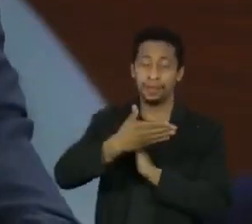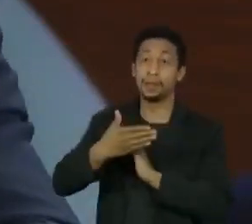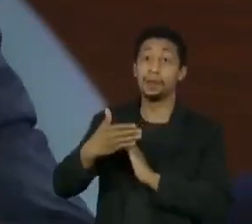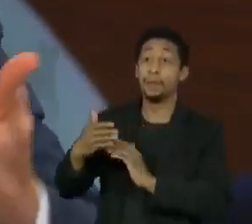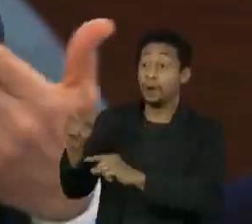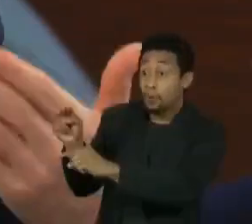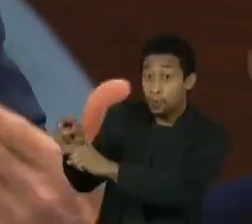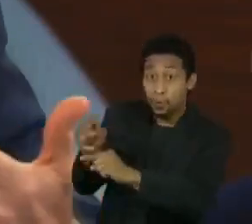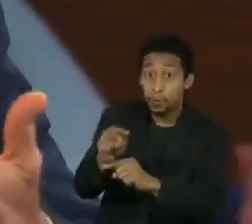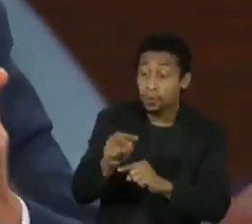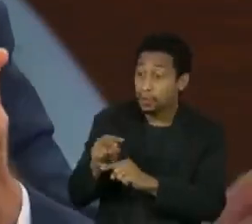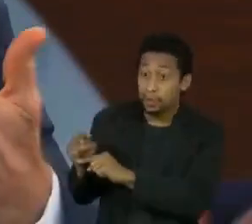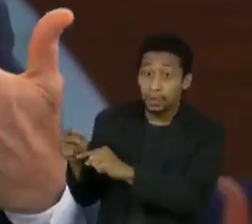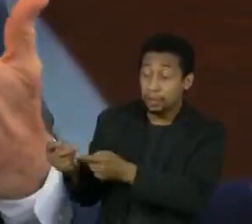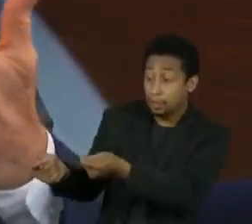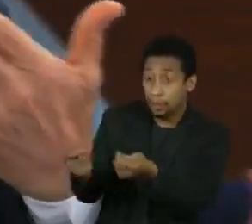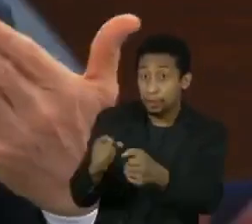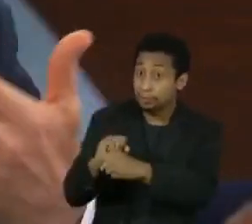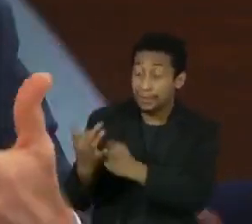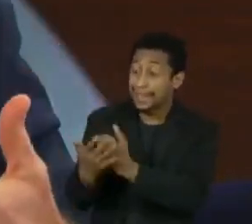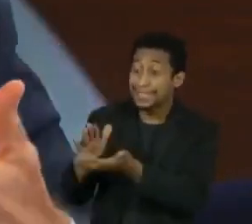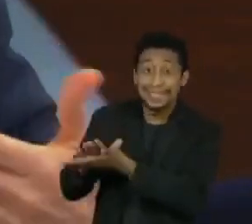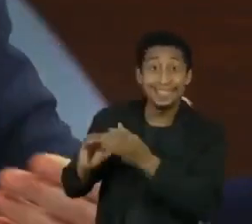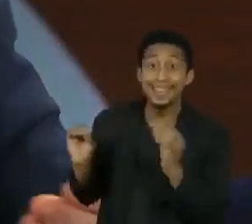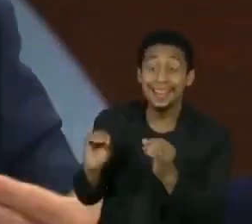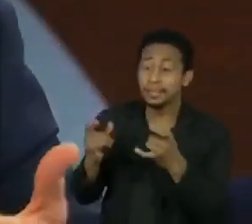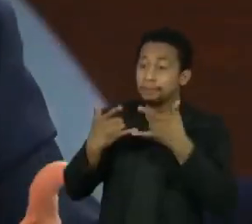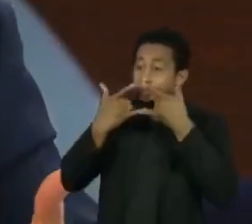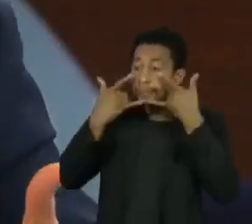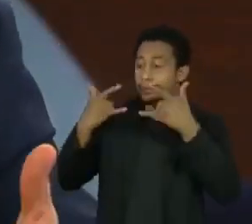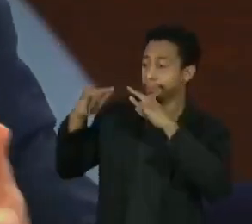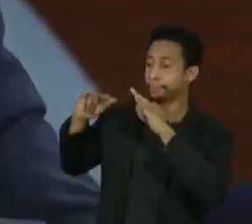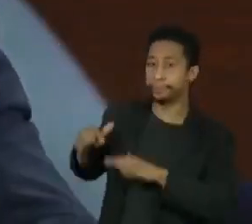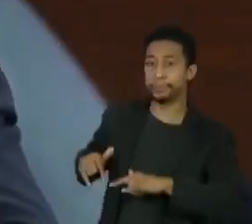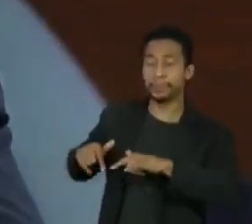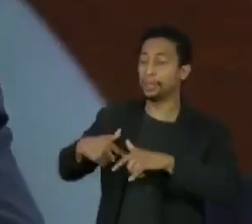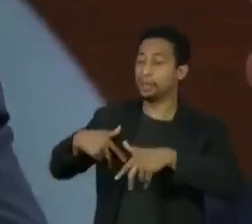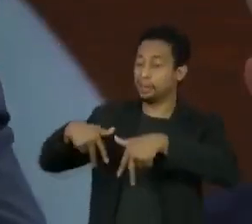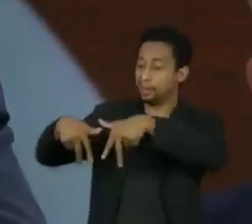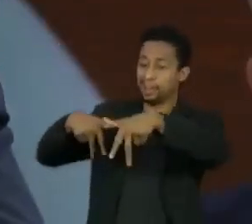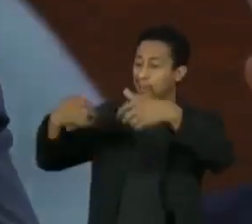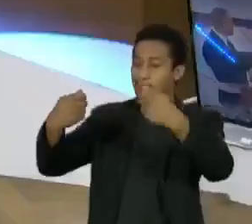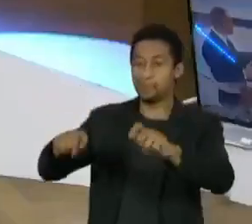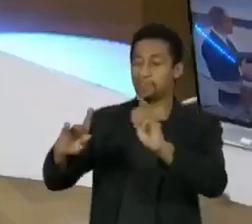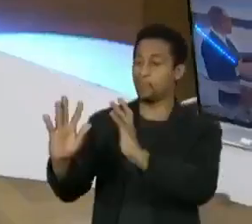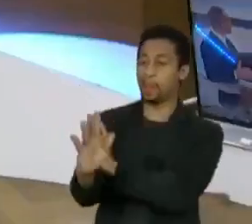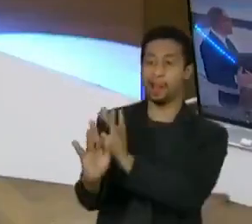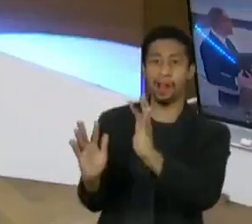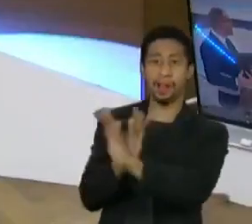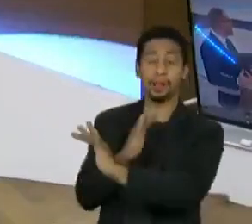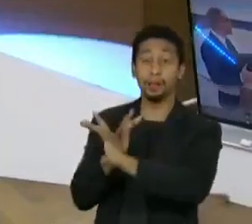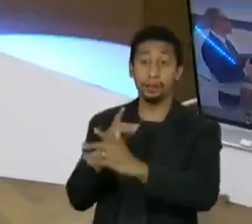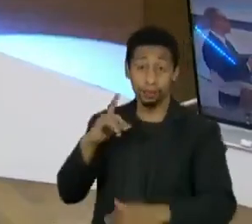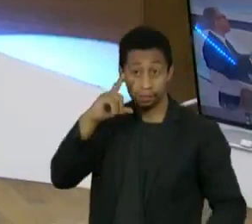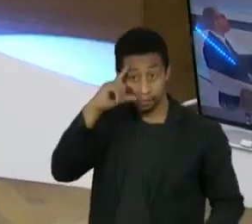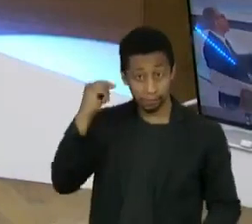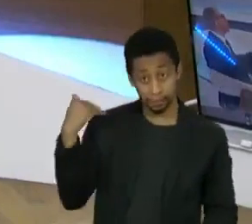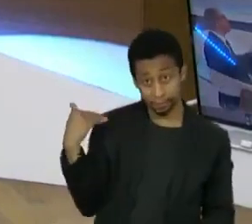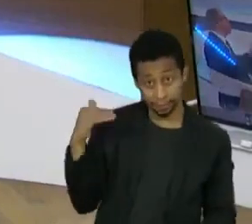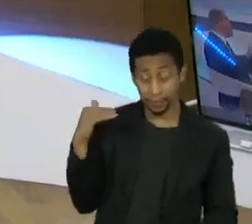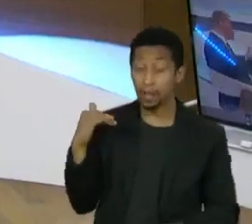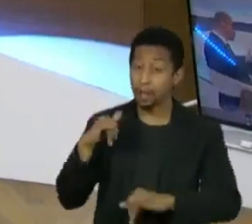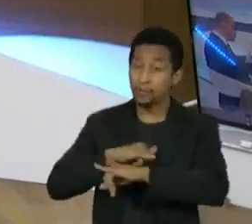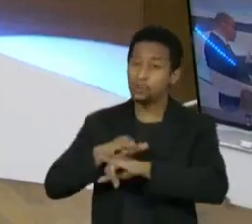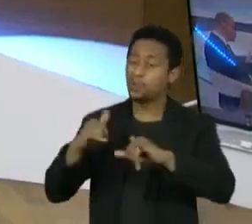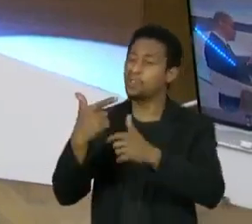sanitária preventiva quando ele não utiliza máscara, distanciamento social. Ela falou que não tinha crime. A ministra Rosa Weber